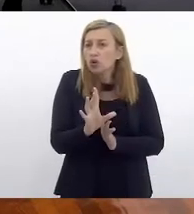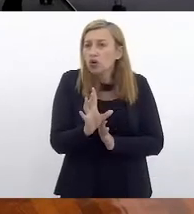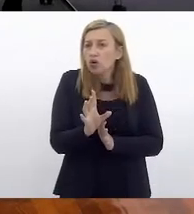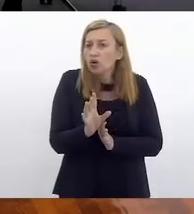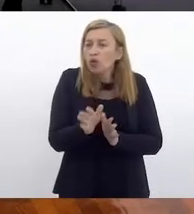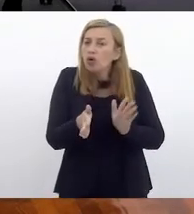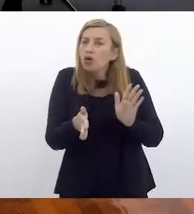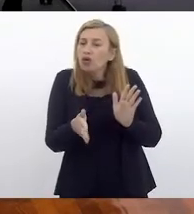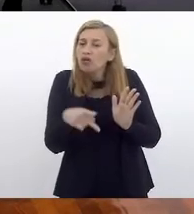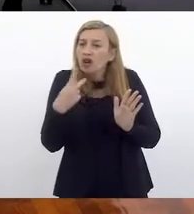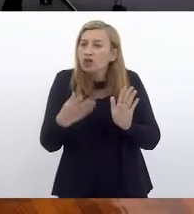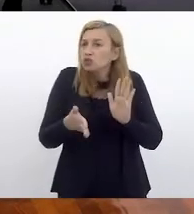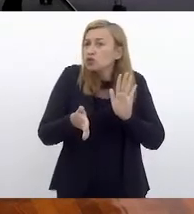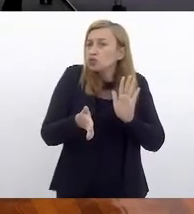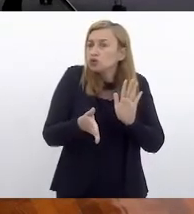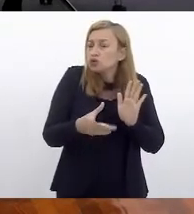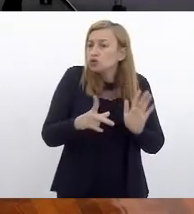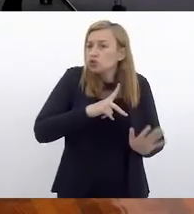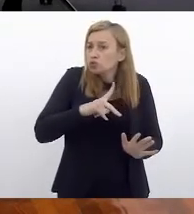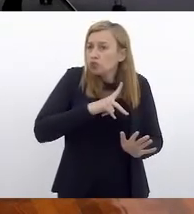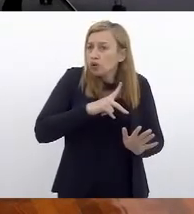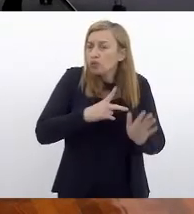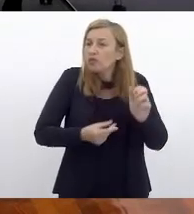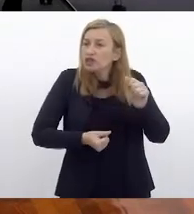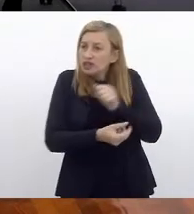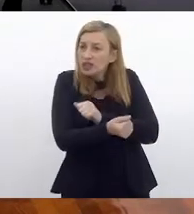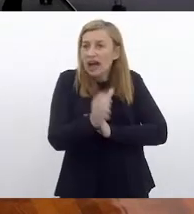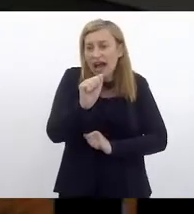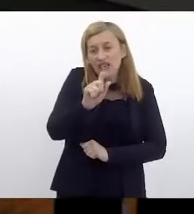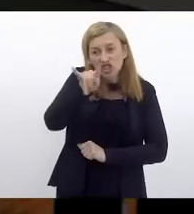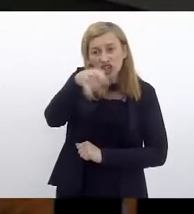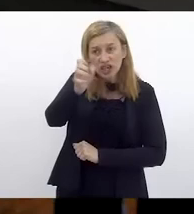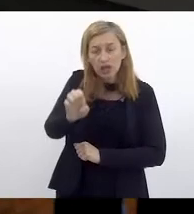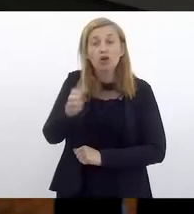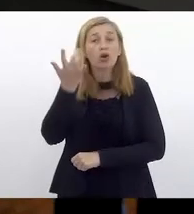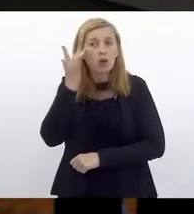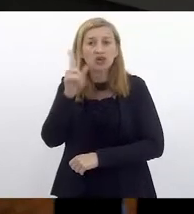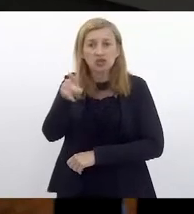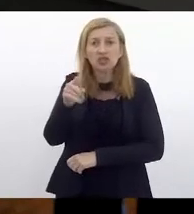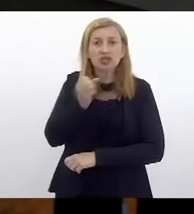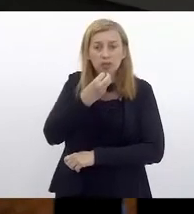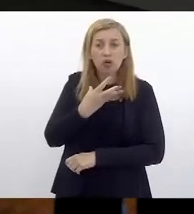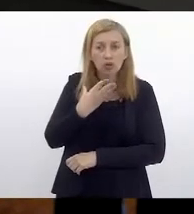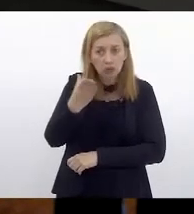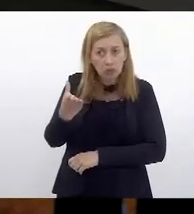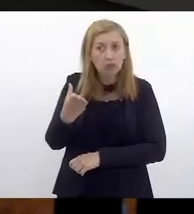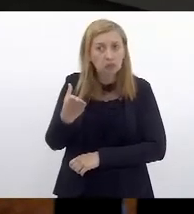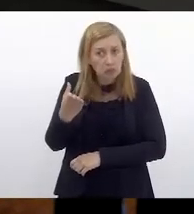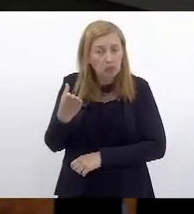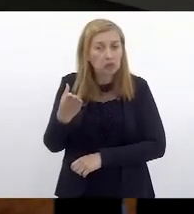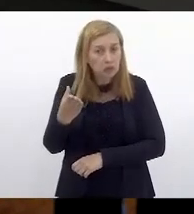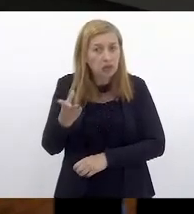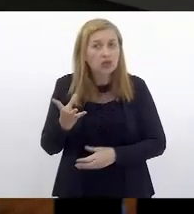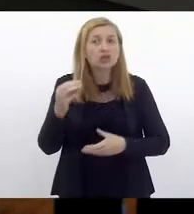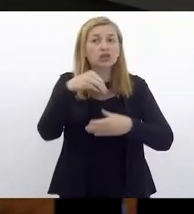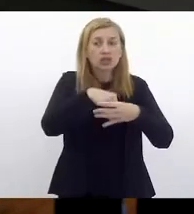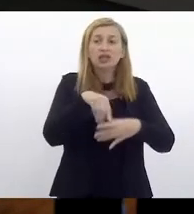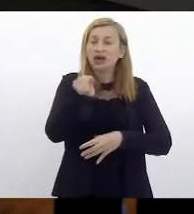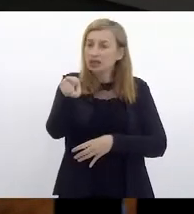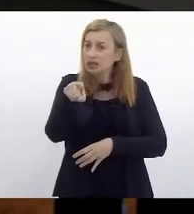os próprios financiamentos da AGRI. Então, eu acho que é perfeitamente pertinente estar abrigada